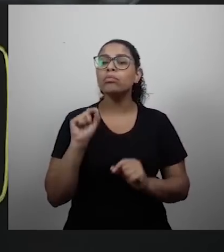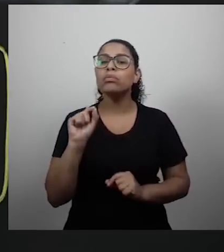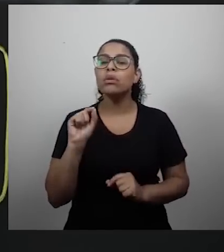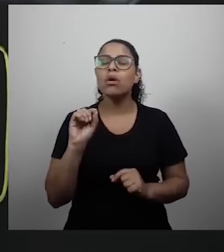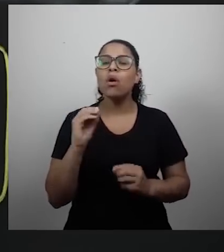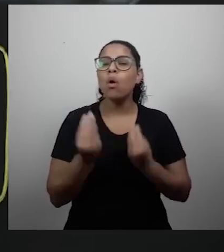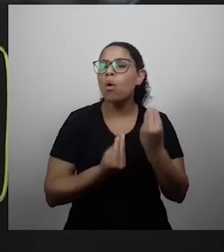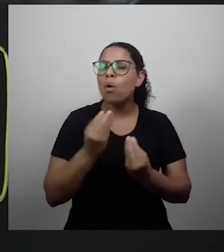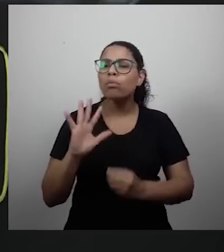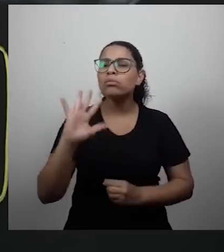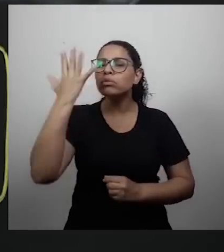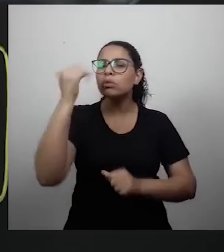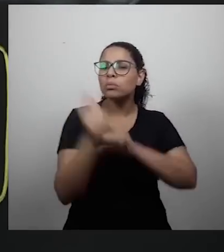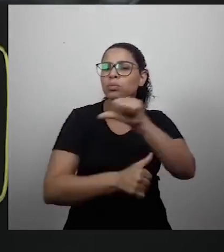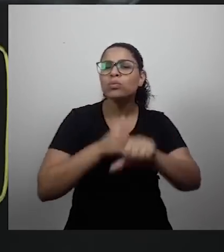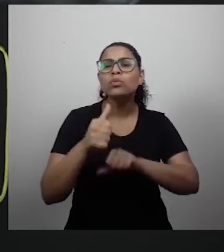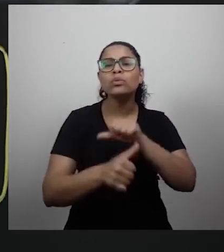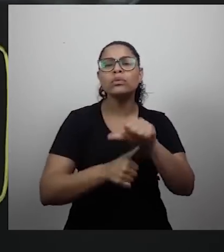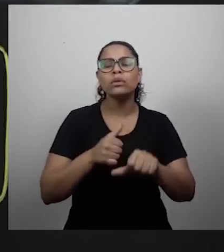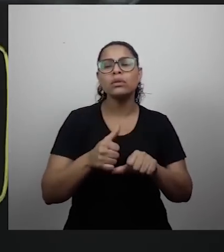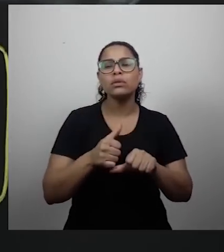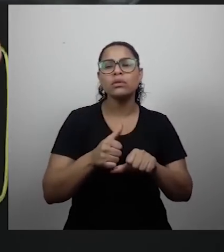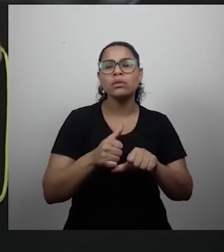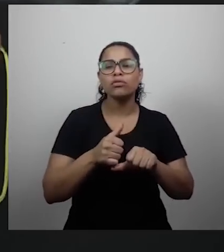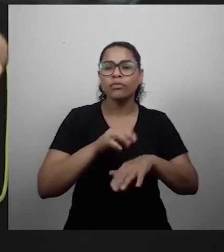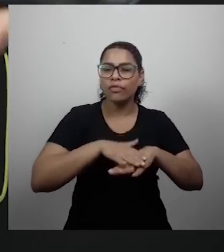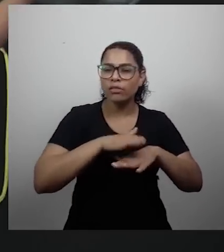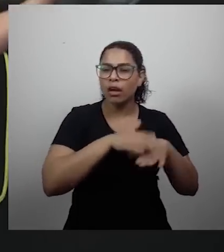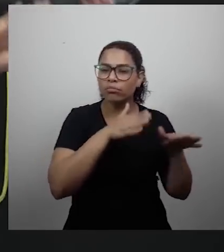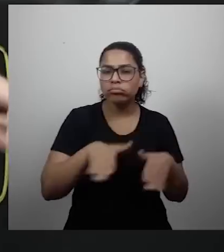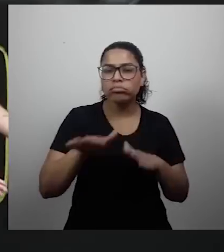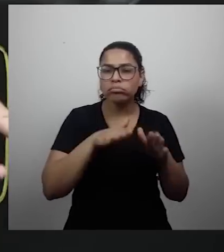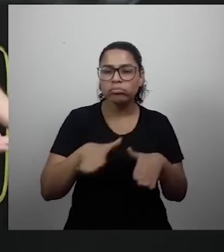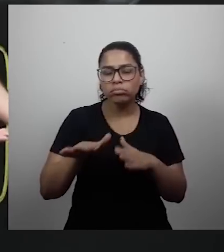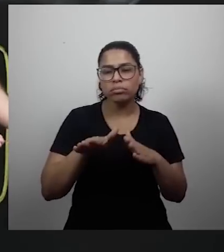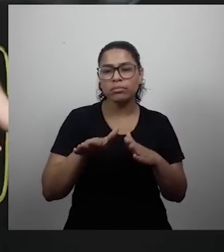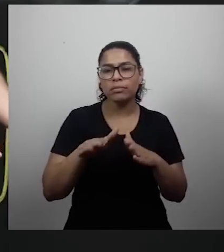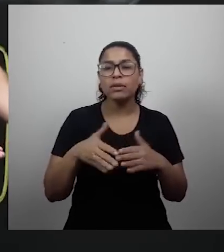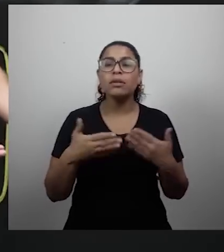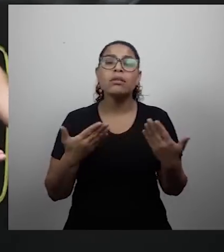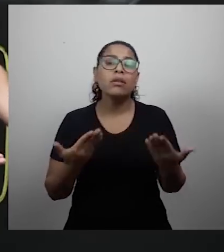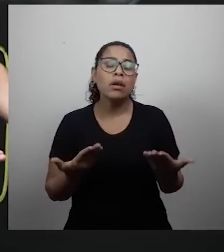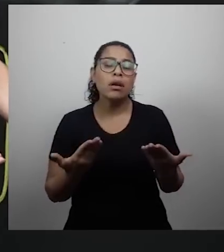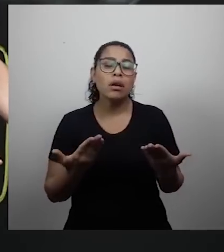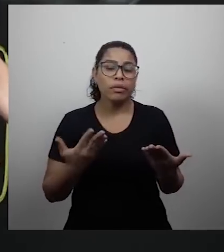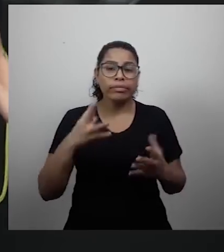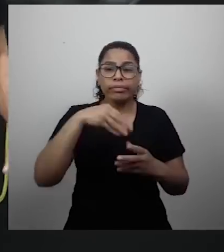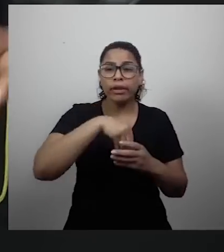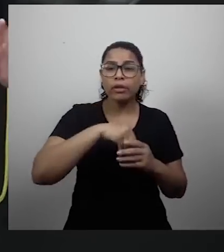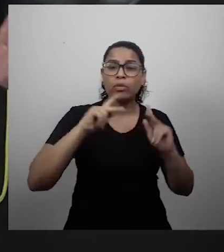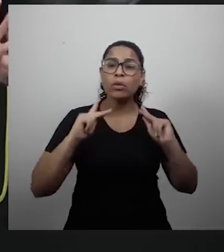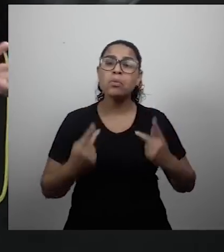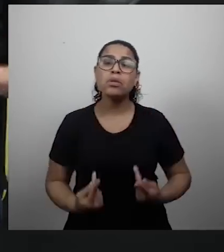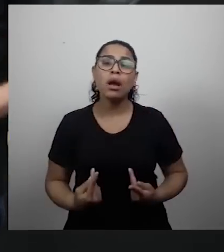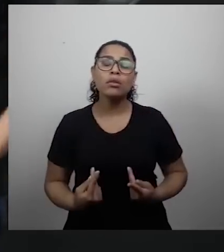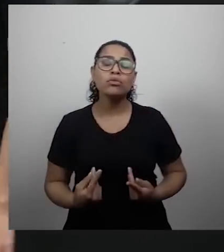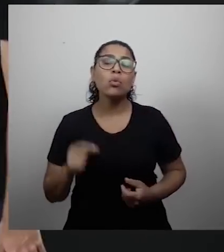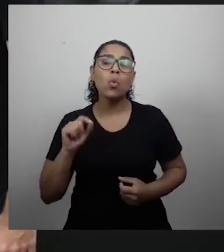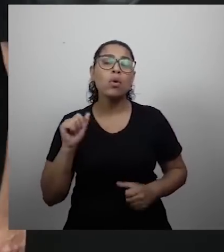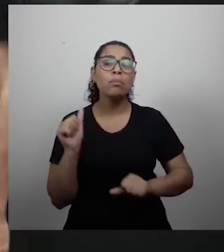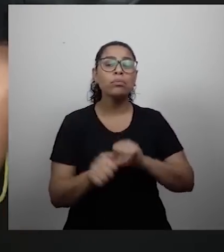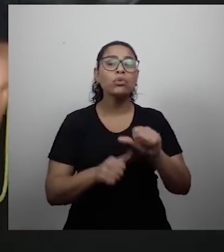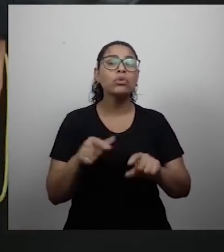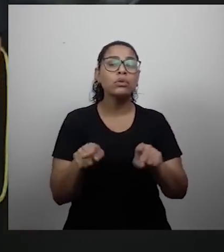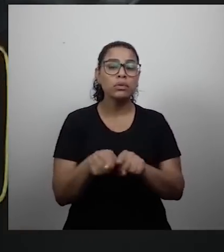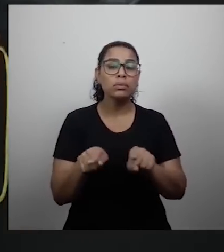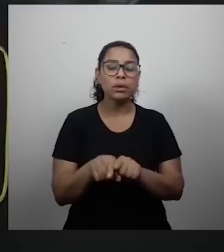essa transformação na forma de produzir e que desdobramentos isso teve para a humanidade. A gente vai começar falando